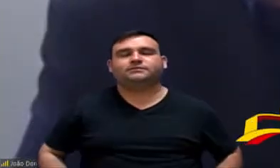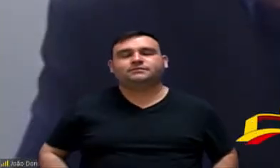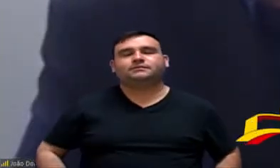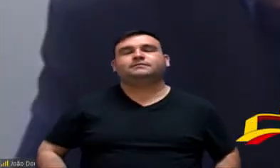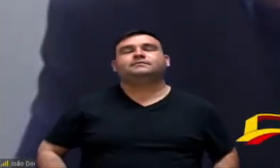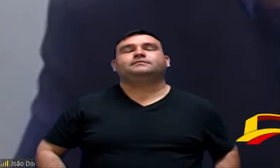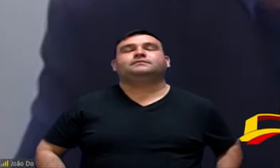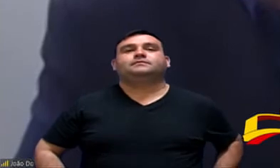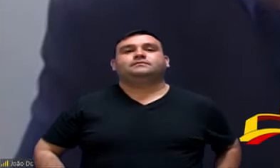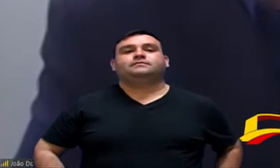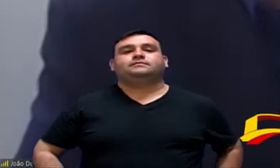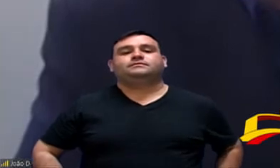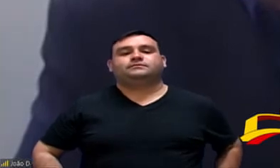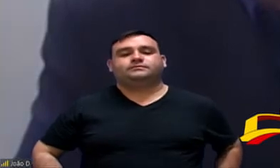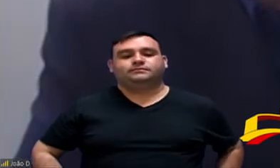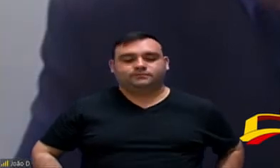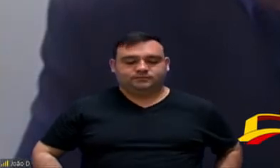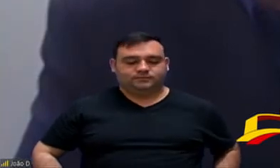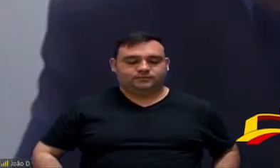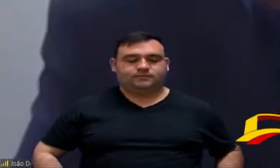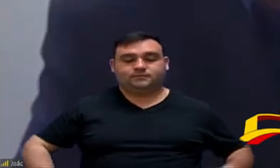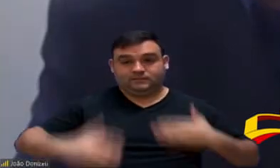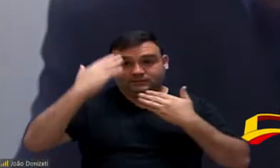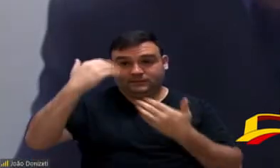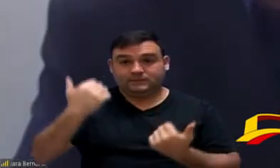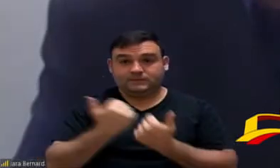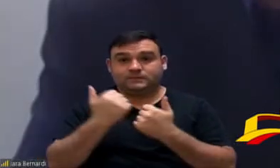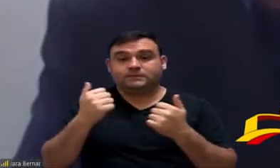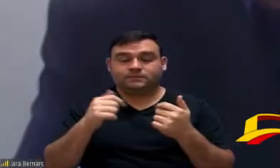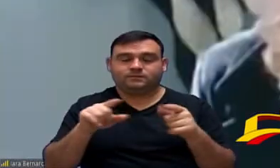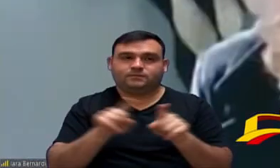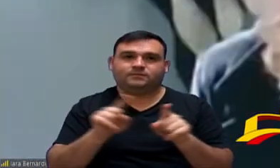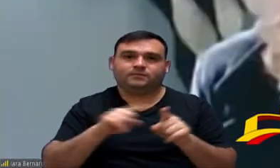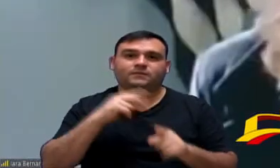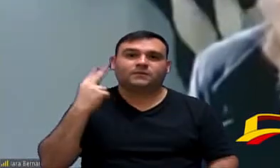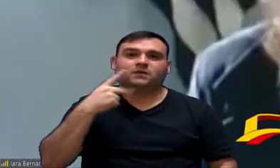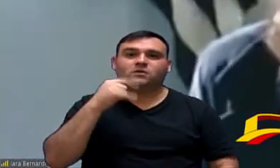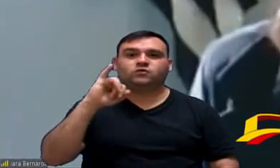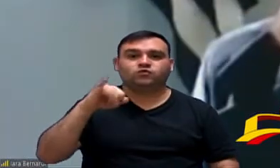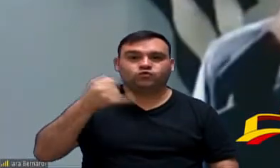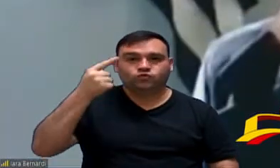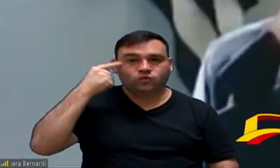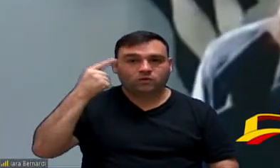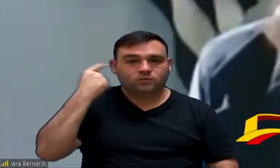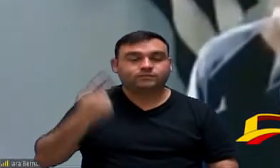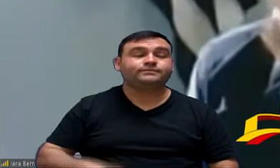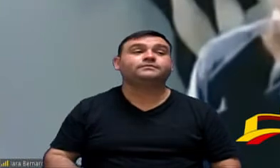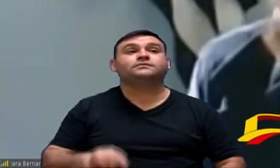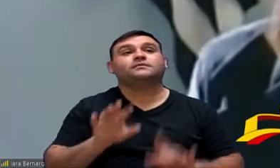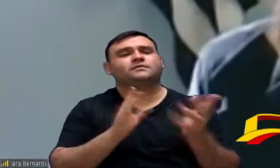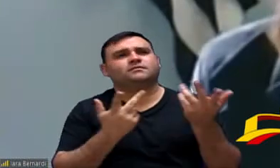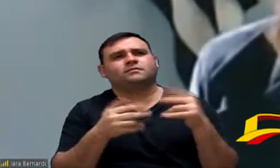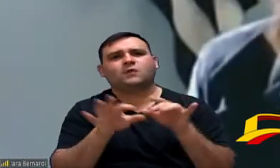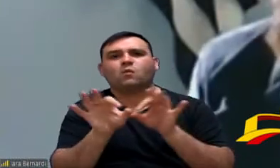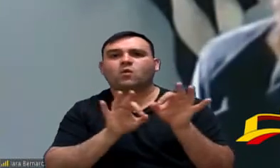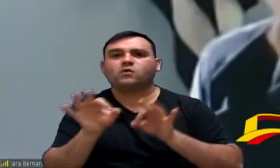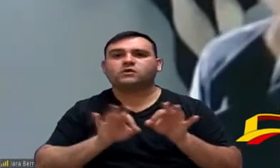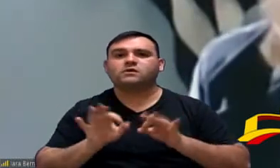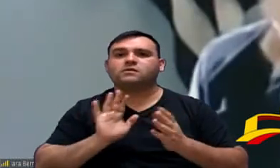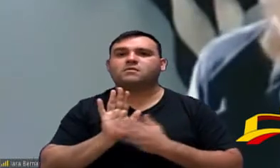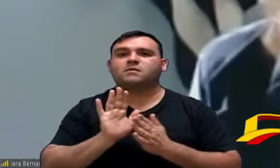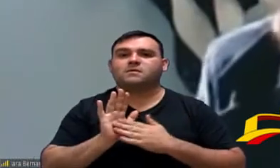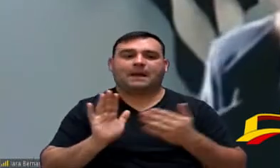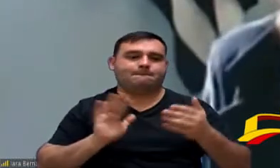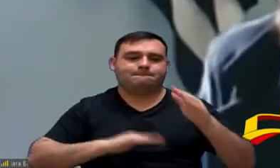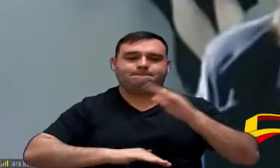Agradeço a parte de Vossa Excelência, vereador. Muito obrigada, Donizete. Esse projeto não é de